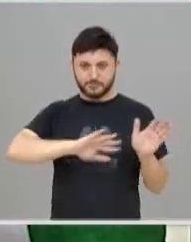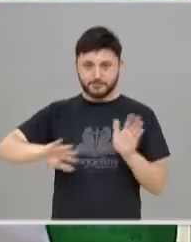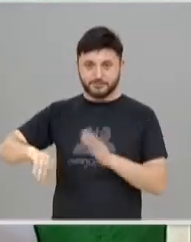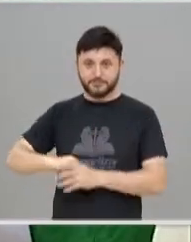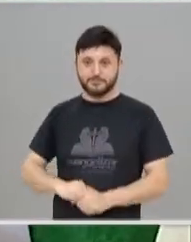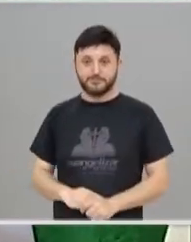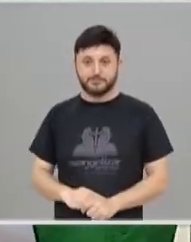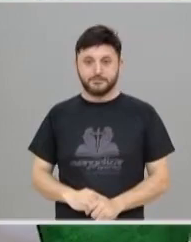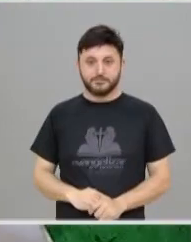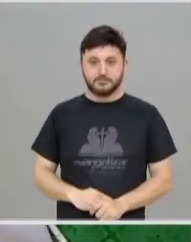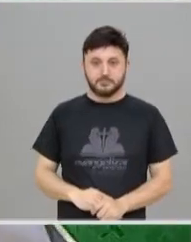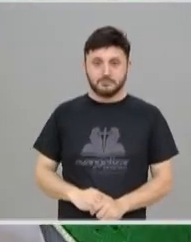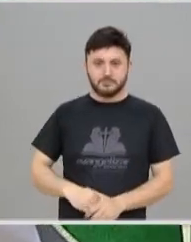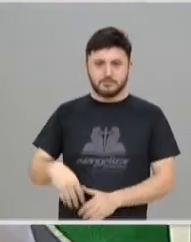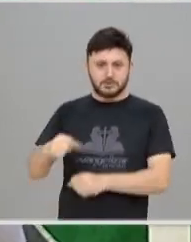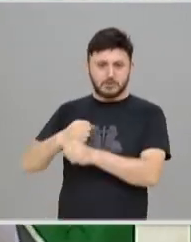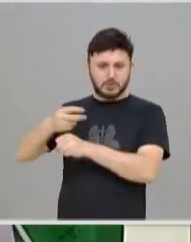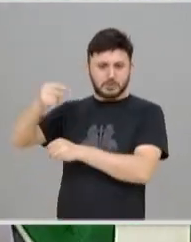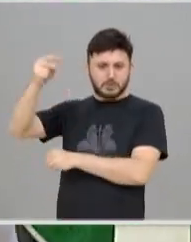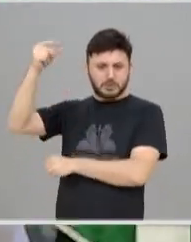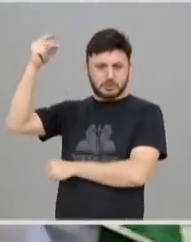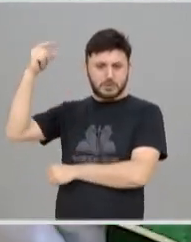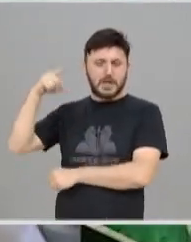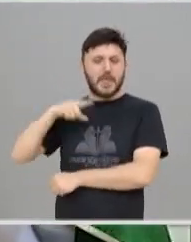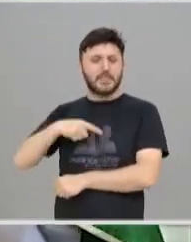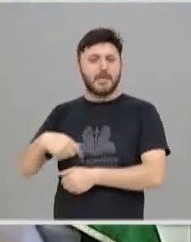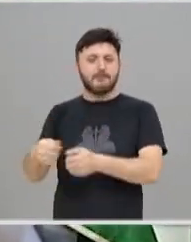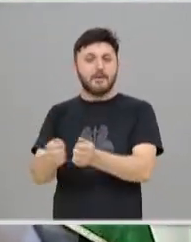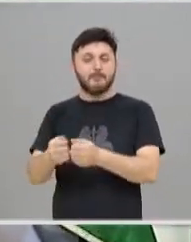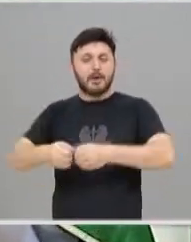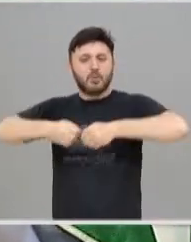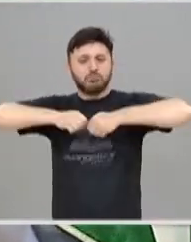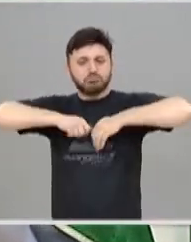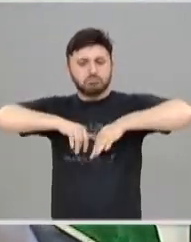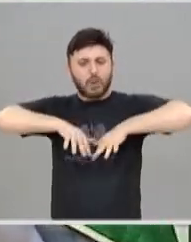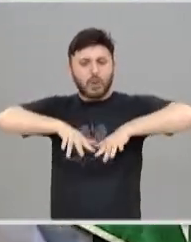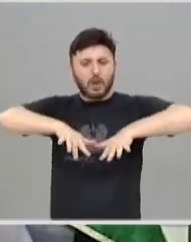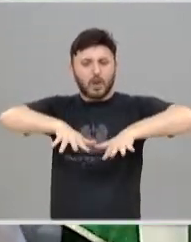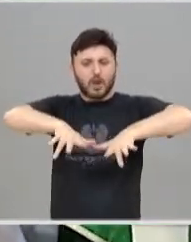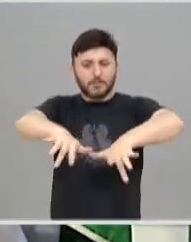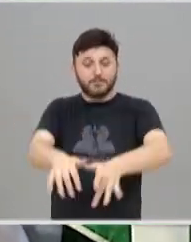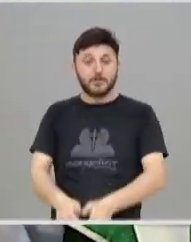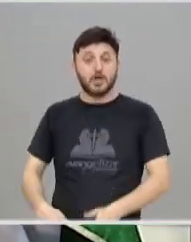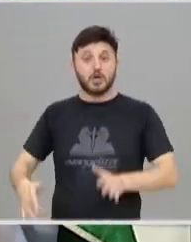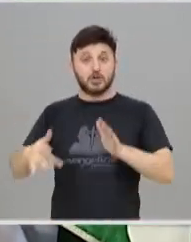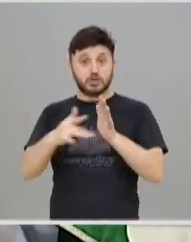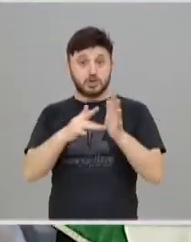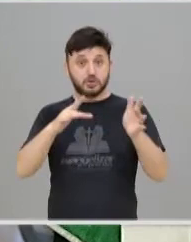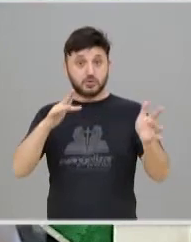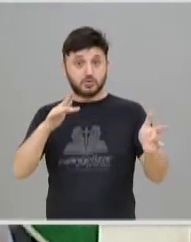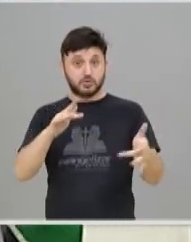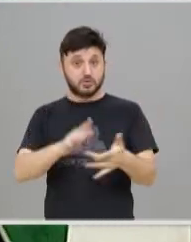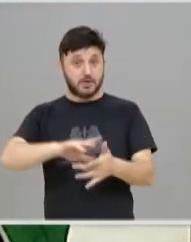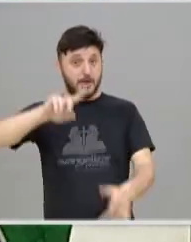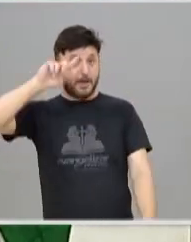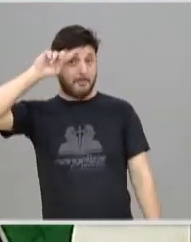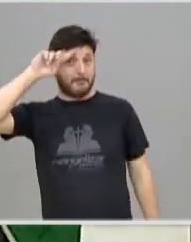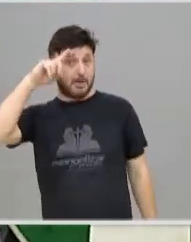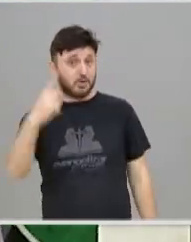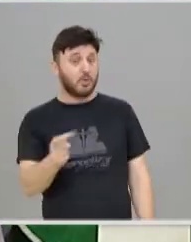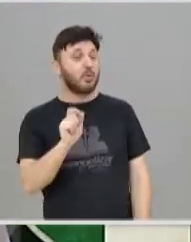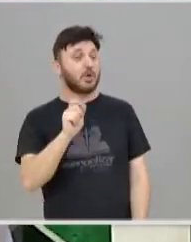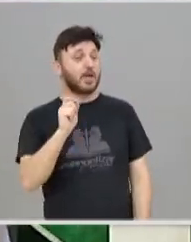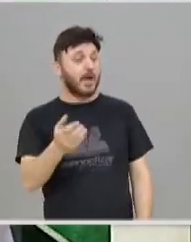Depois da multiplicação dos pães, Jesus mandou que os